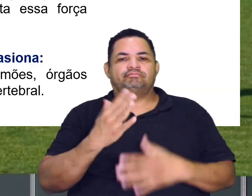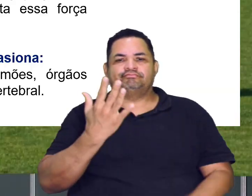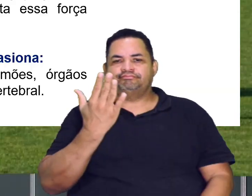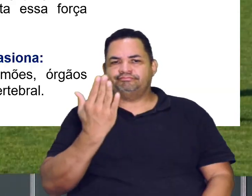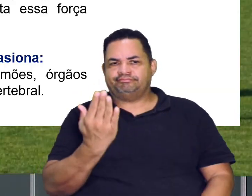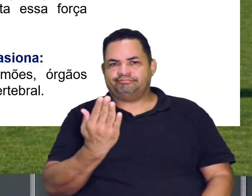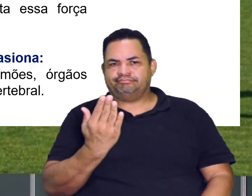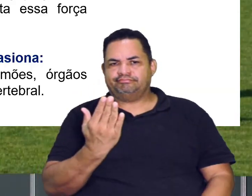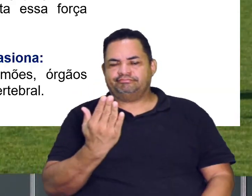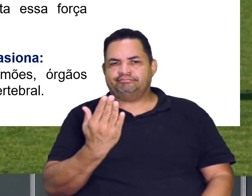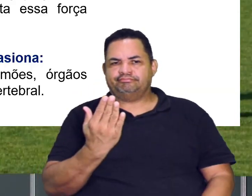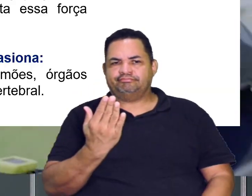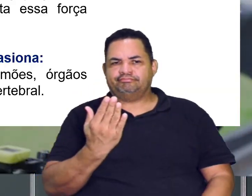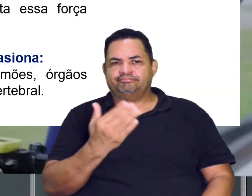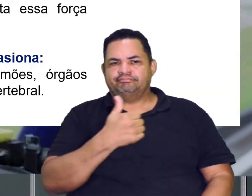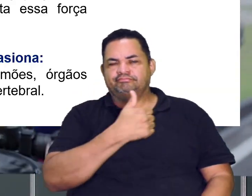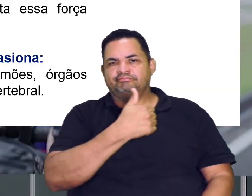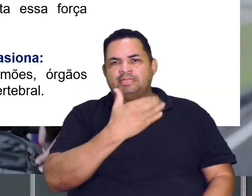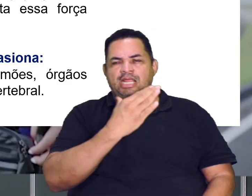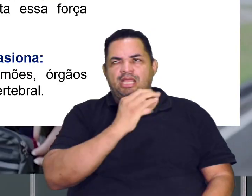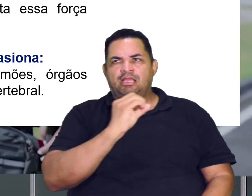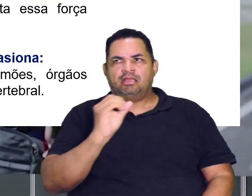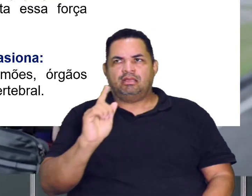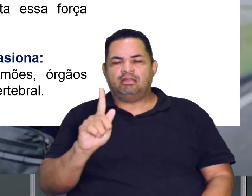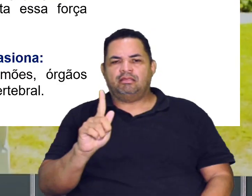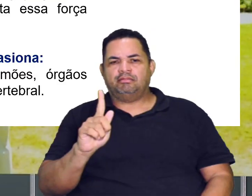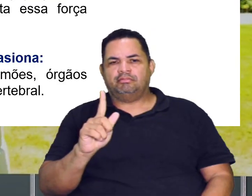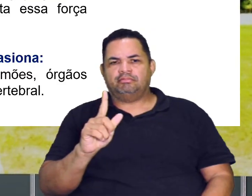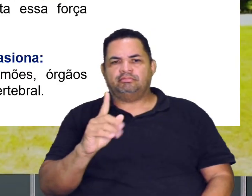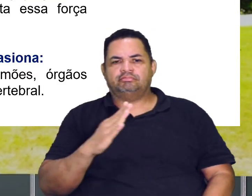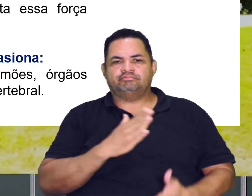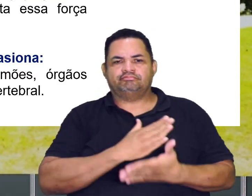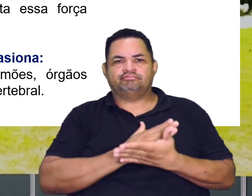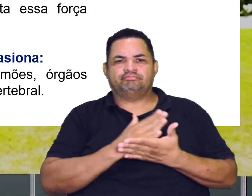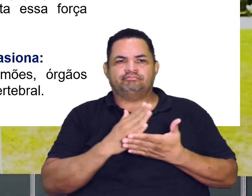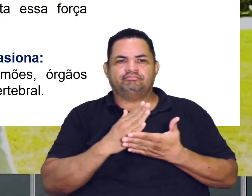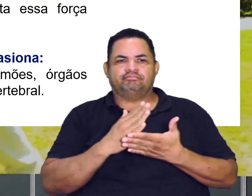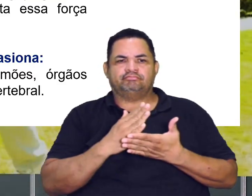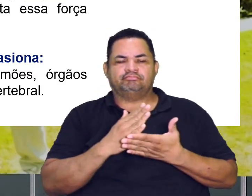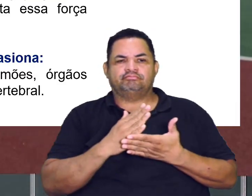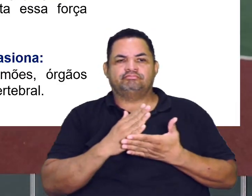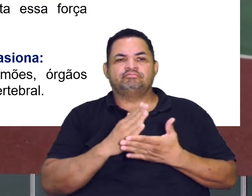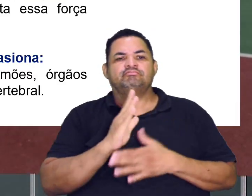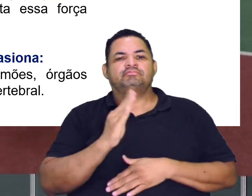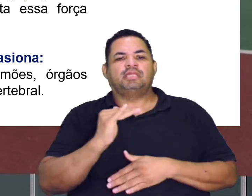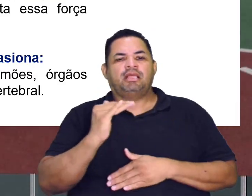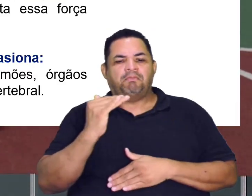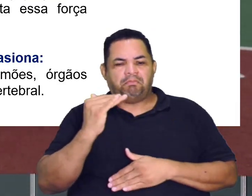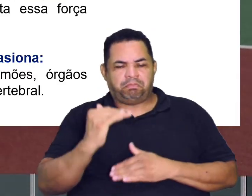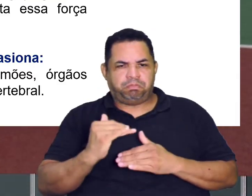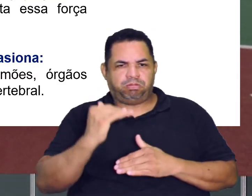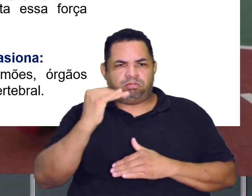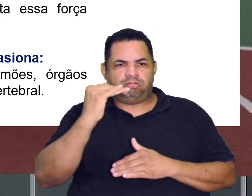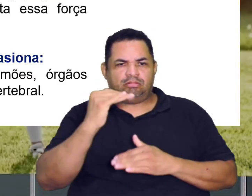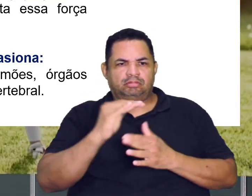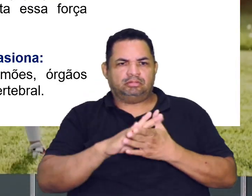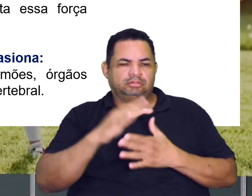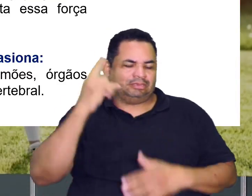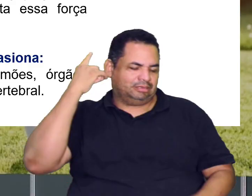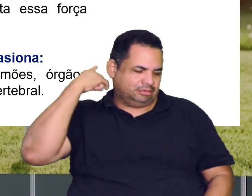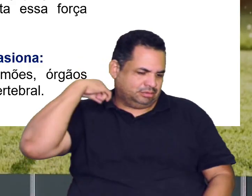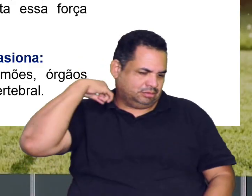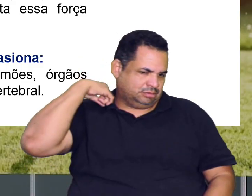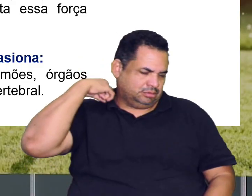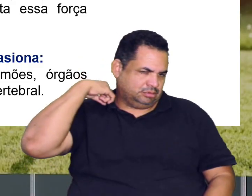celular que pesava, sei lá, 100 gramas, 150 gramas, começa a ir pesando cada vez mais. E aí essa tensão